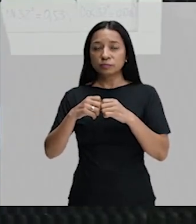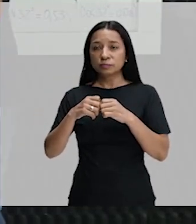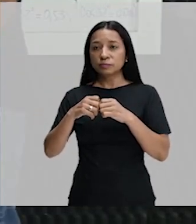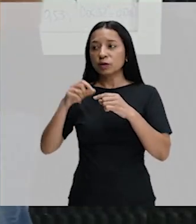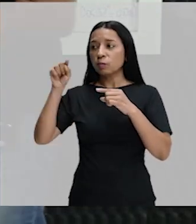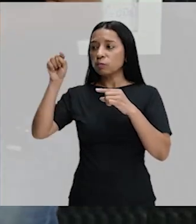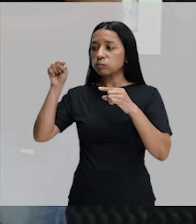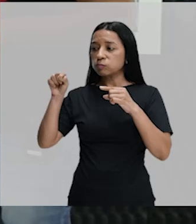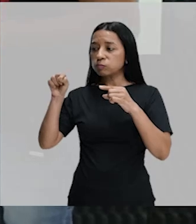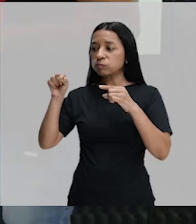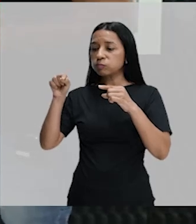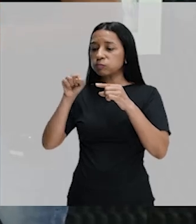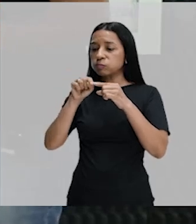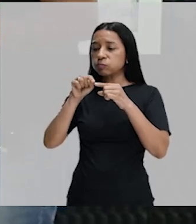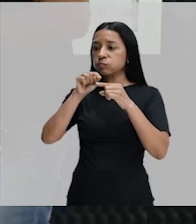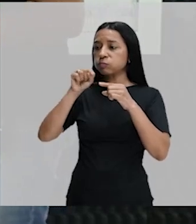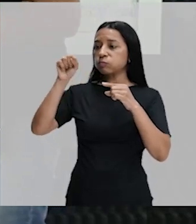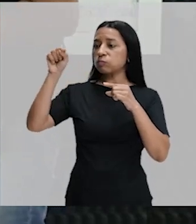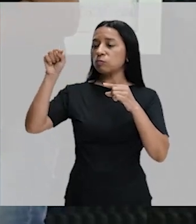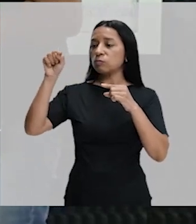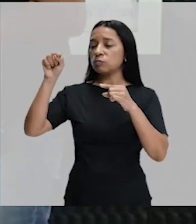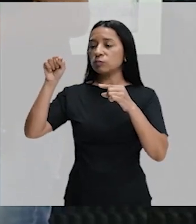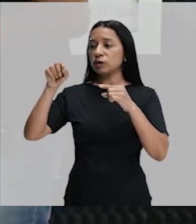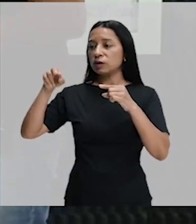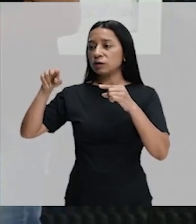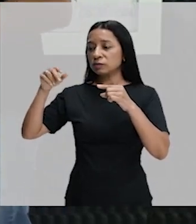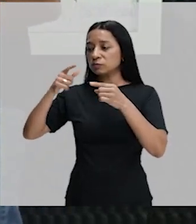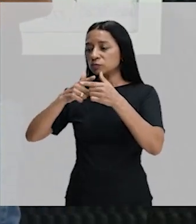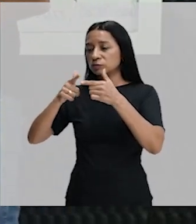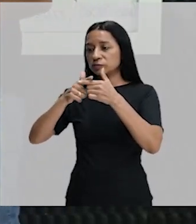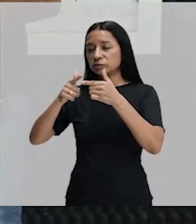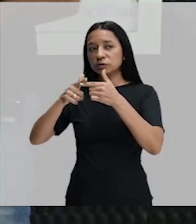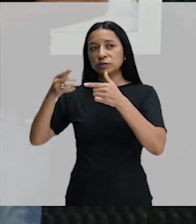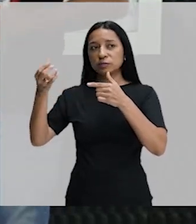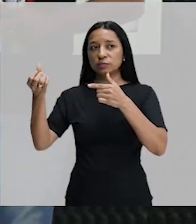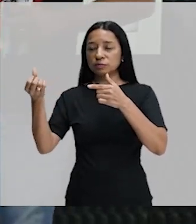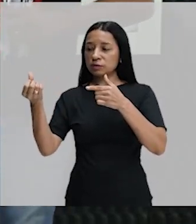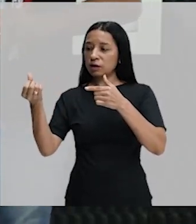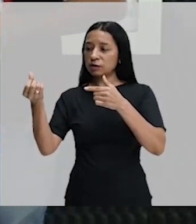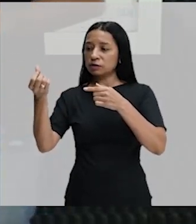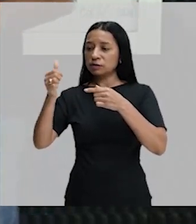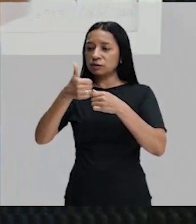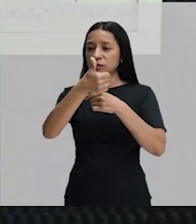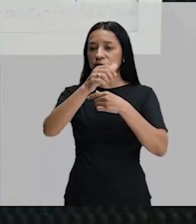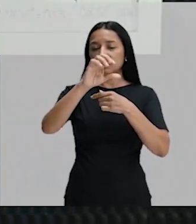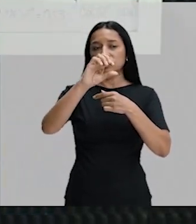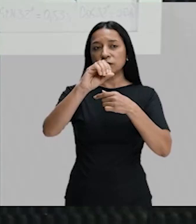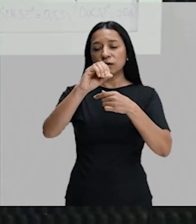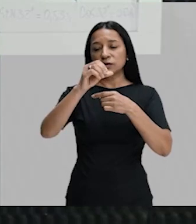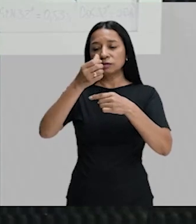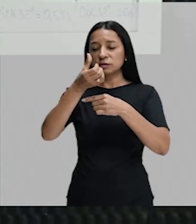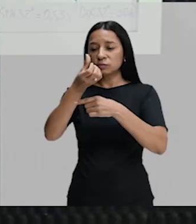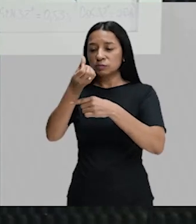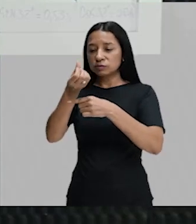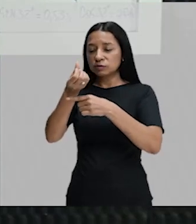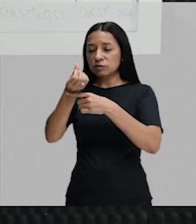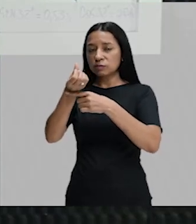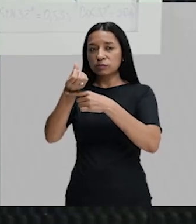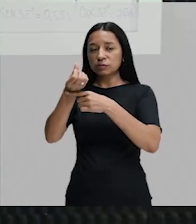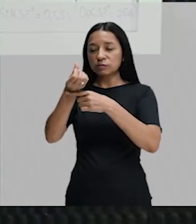pela hipotenusa. Meu cateto oposto mede 6 e minha hipotenusa mede 10. Então,